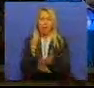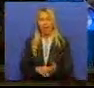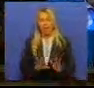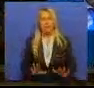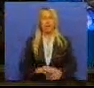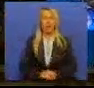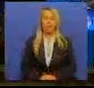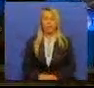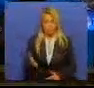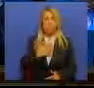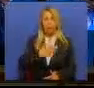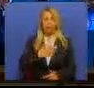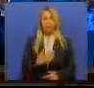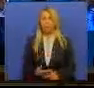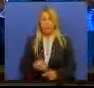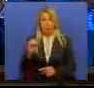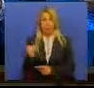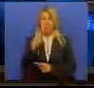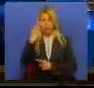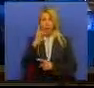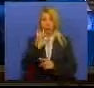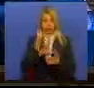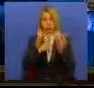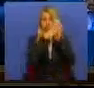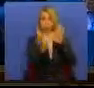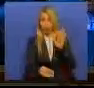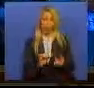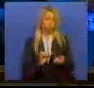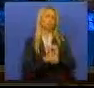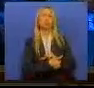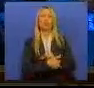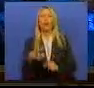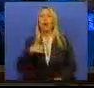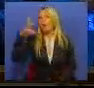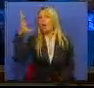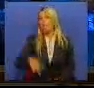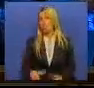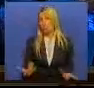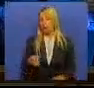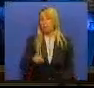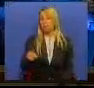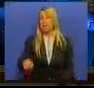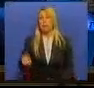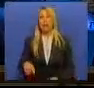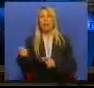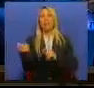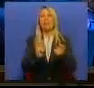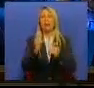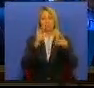Em primeiro lugar, muda o paradigma. Em Portugal, aliás, correntemente nos debates parlamentares que aqui temos,